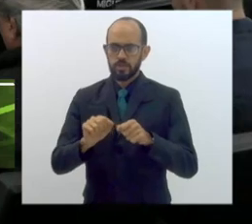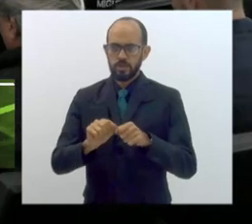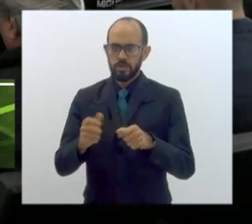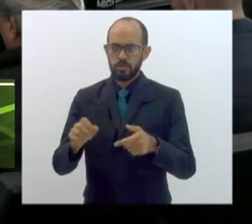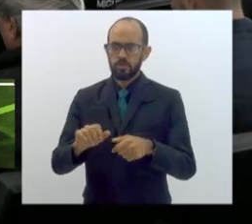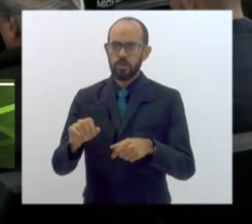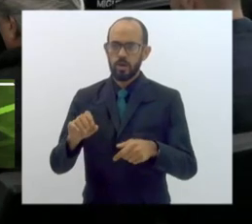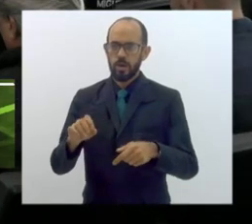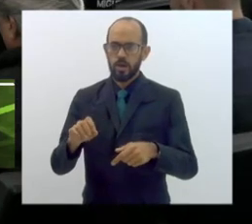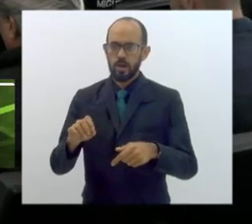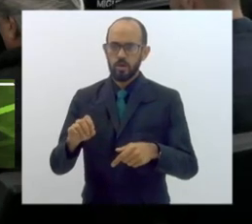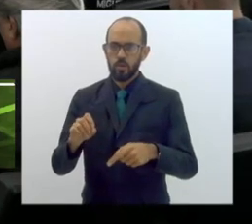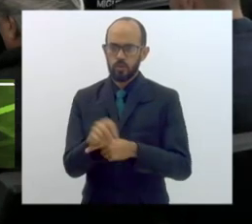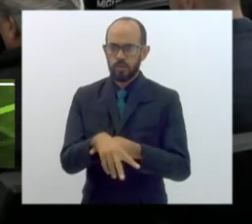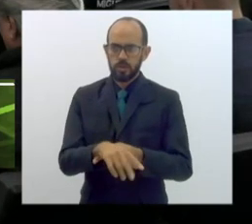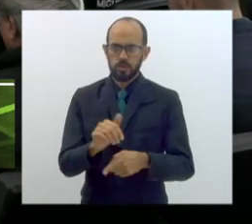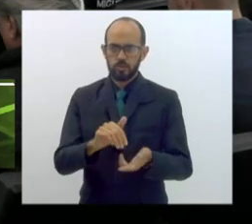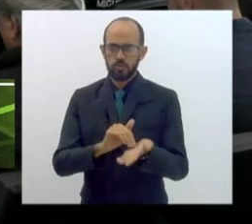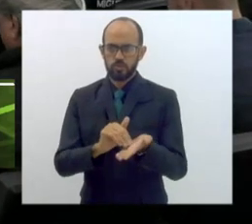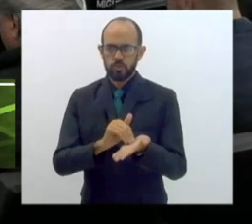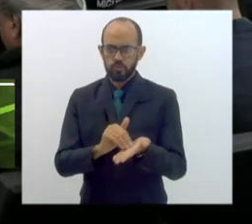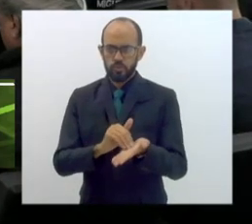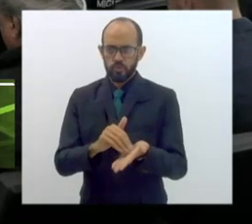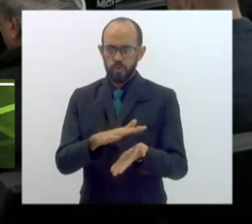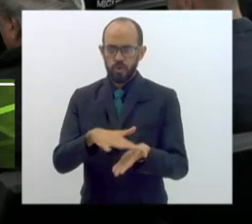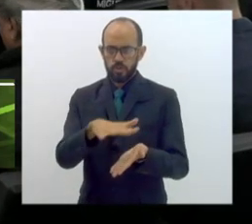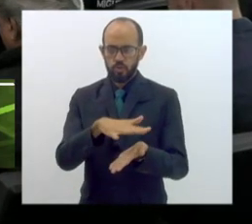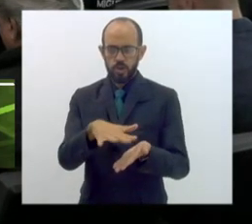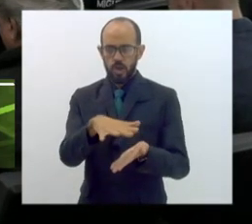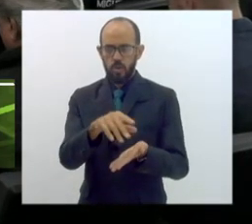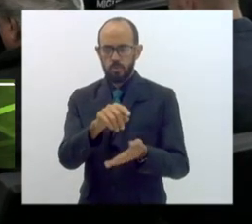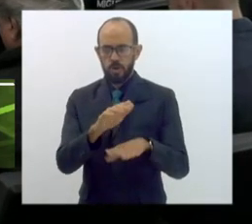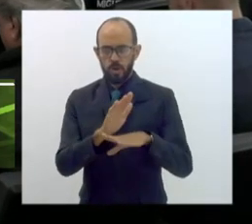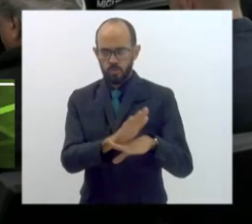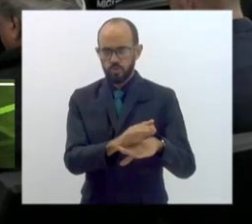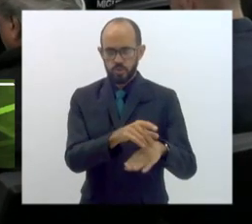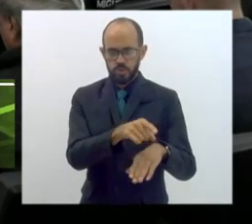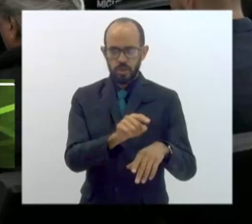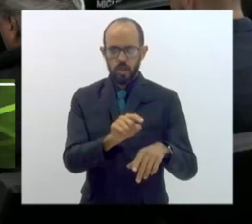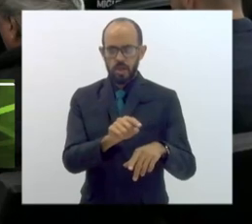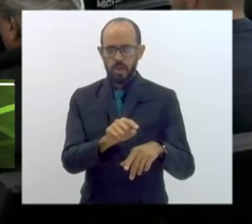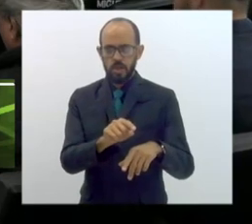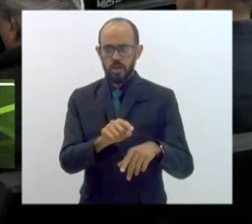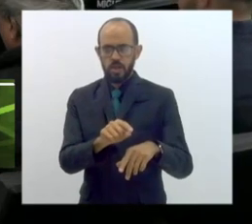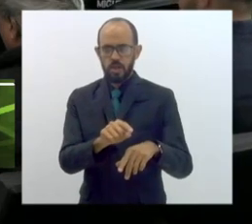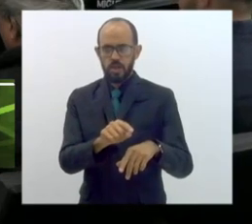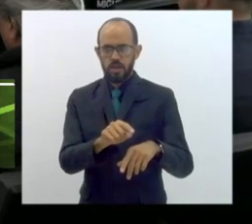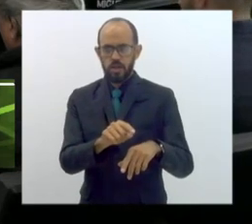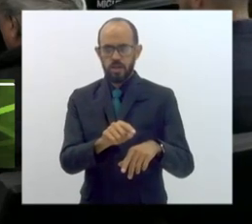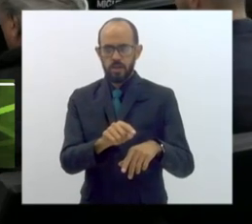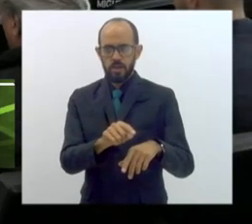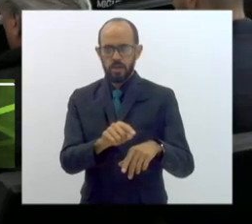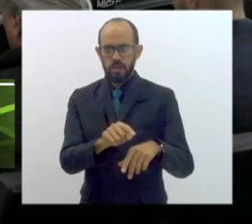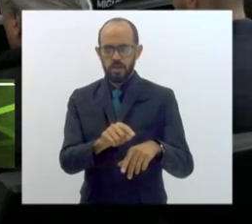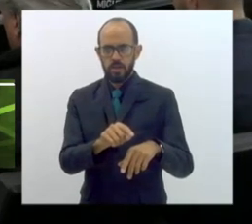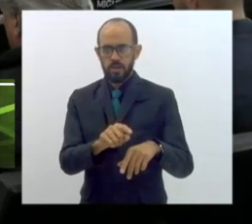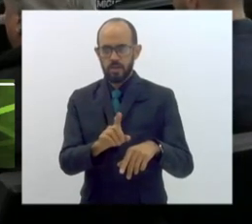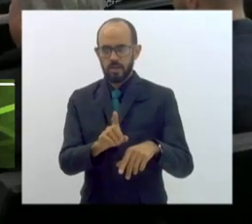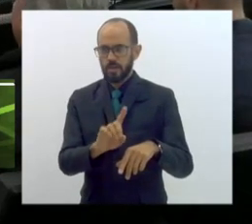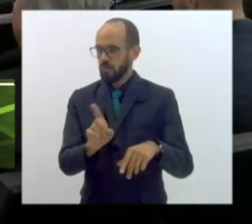de um escritório, né, regional, né, para auxiliar os... Estou até dando um spoiler aqui, né? Não é spoiler,